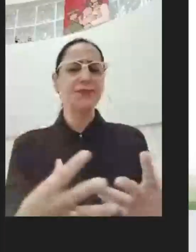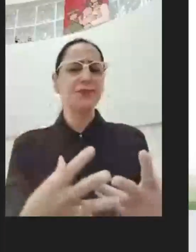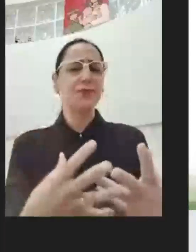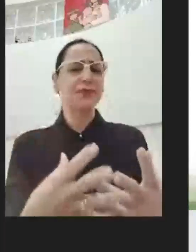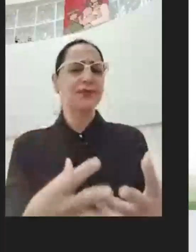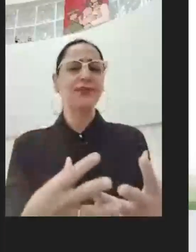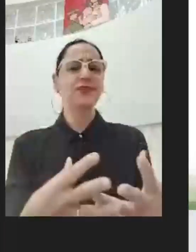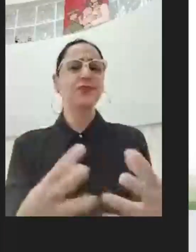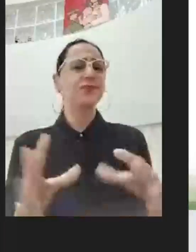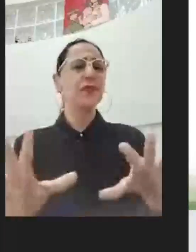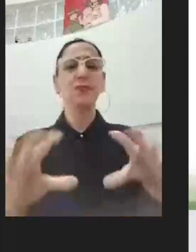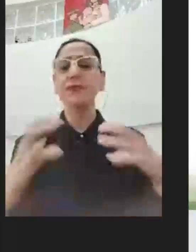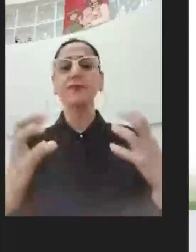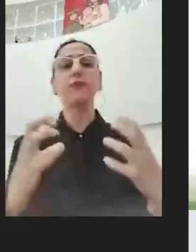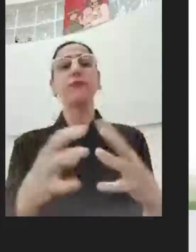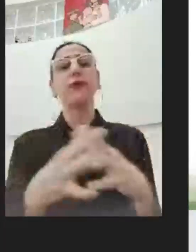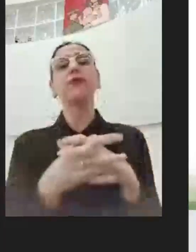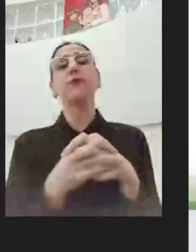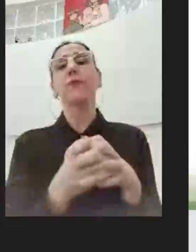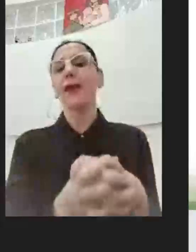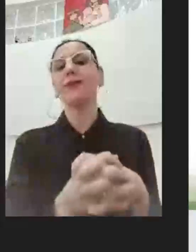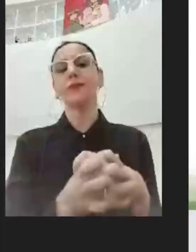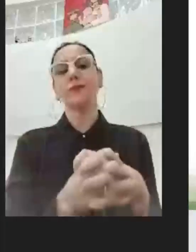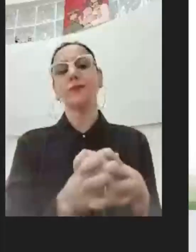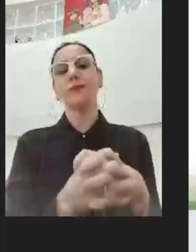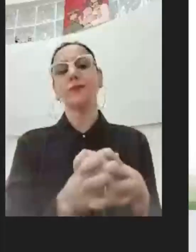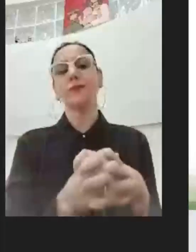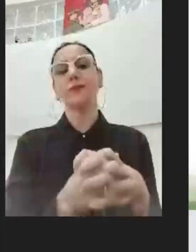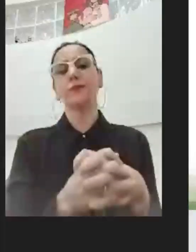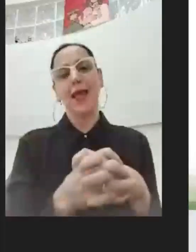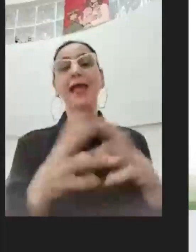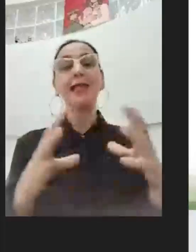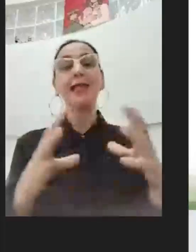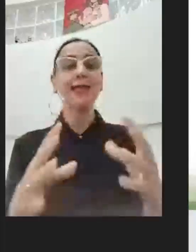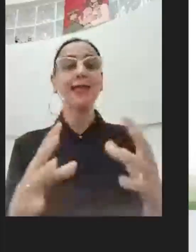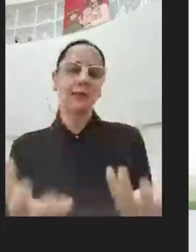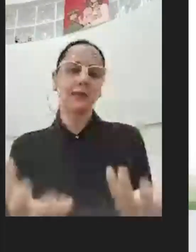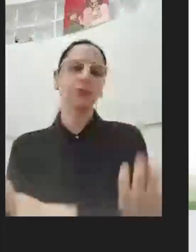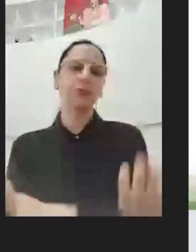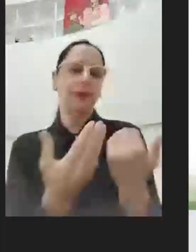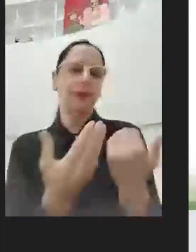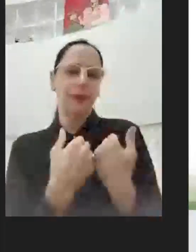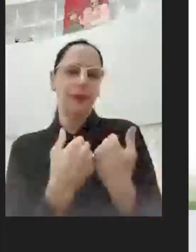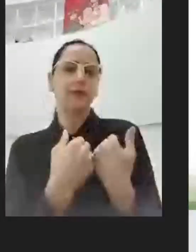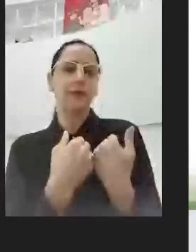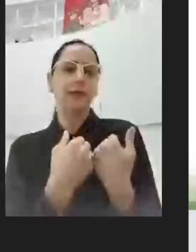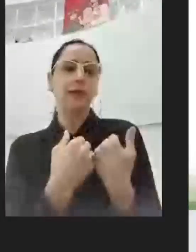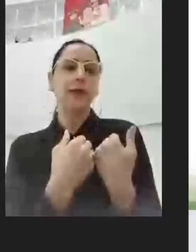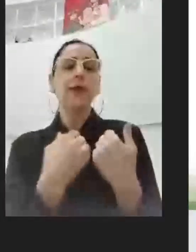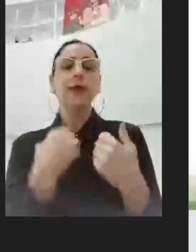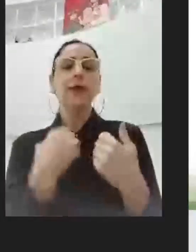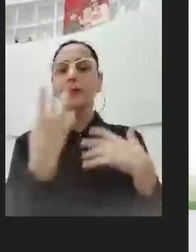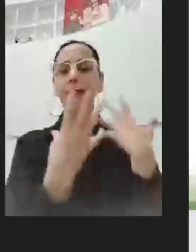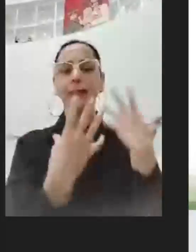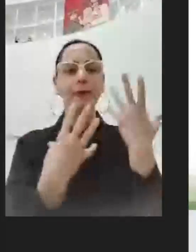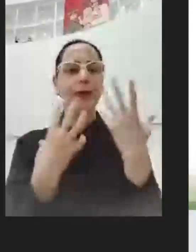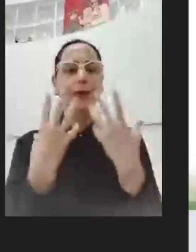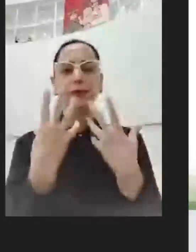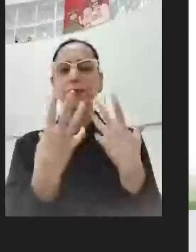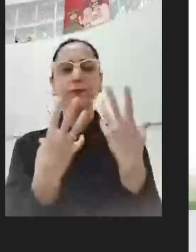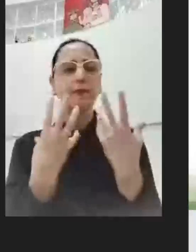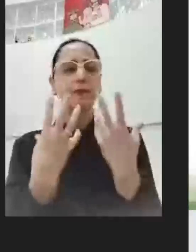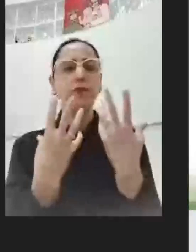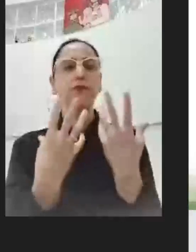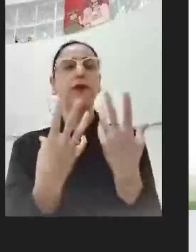anticorpos, lipídios importantes para o desenvolvimento completo do bebê. Além de que o bebê está mamando ali,